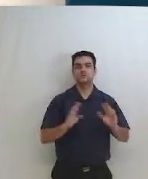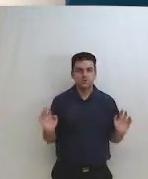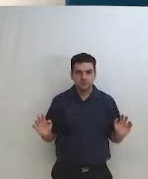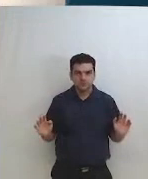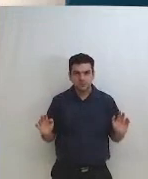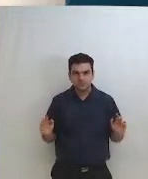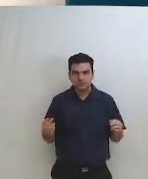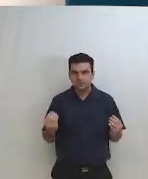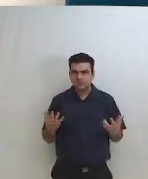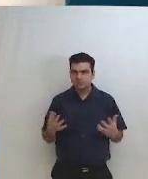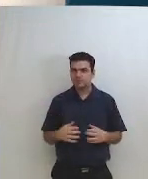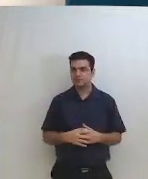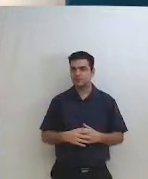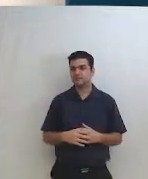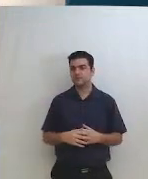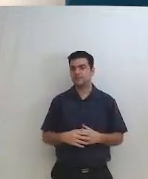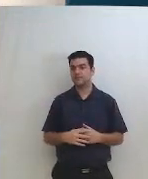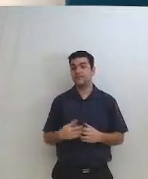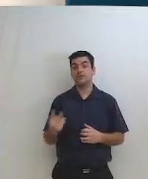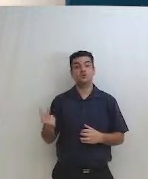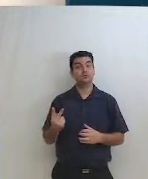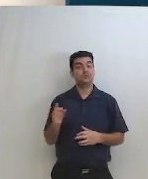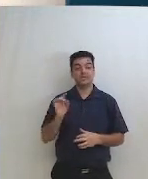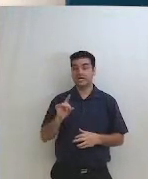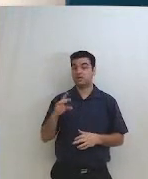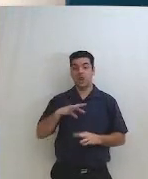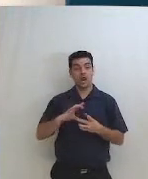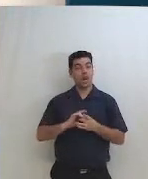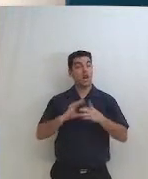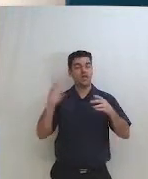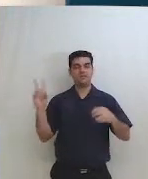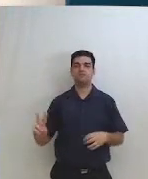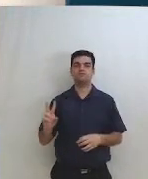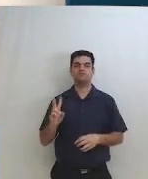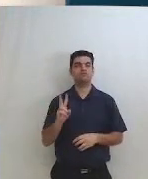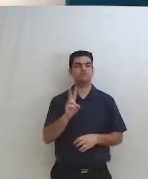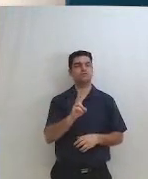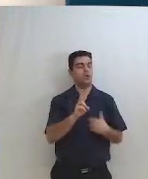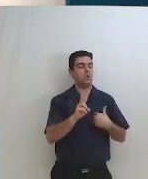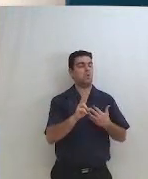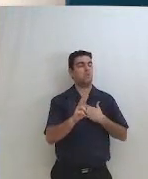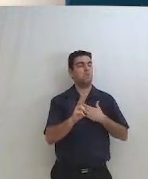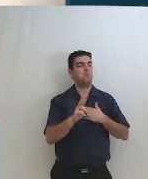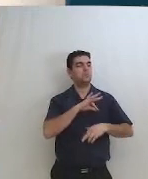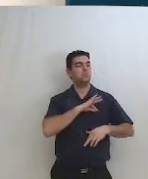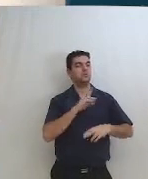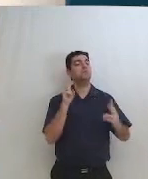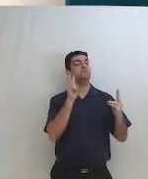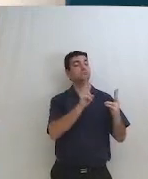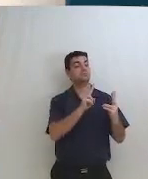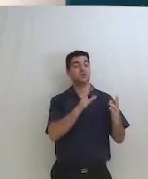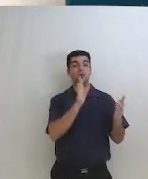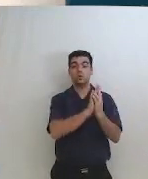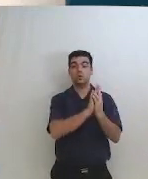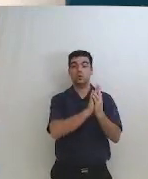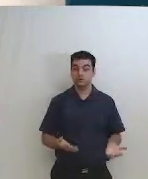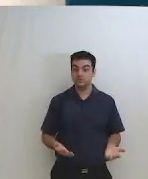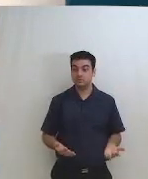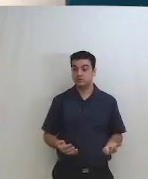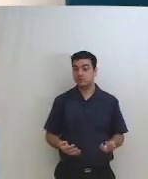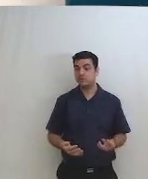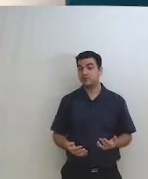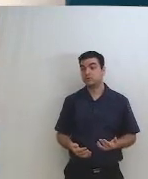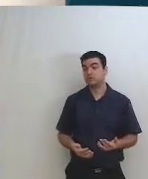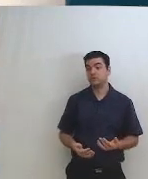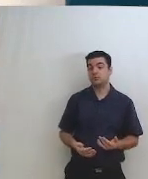se apresentaram espontaneamente na delegacia, eles estão presos. E, pasme, excelência, que também é um dos